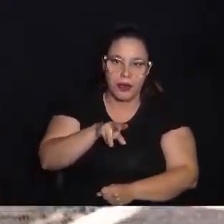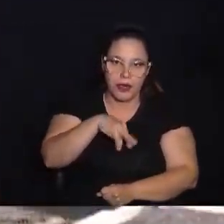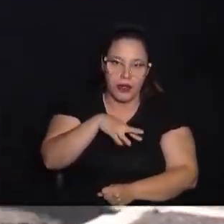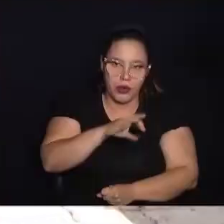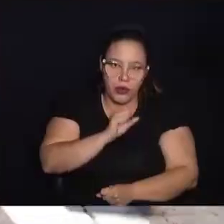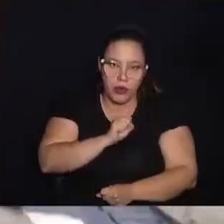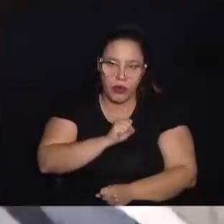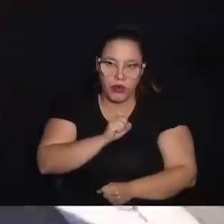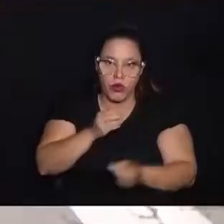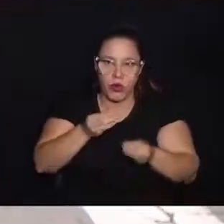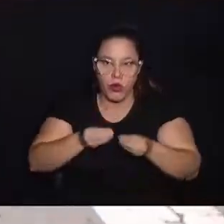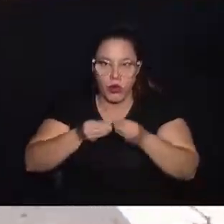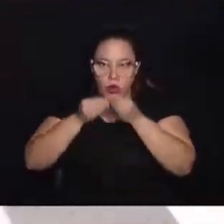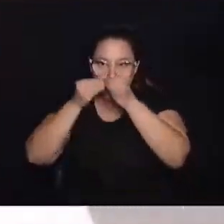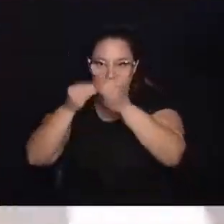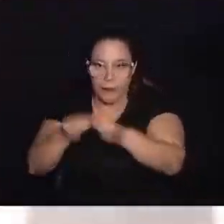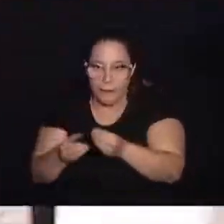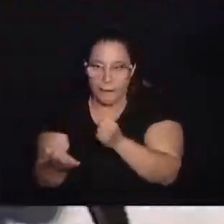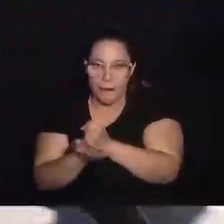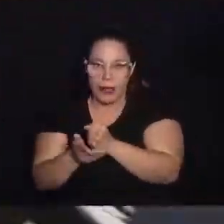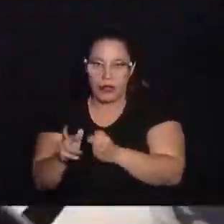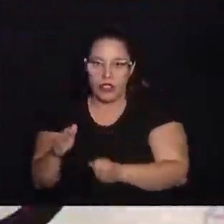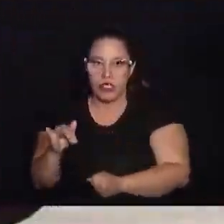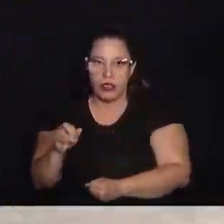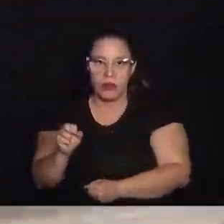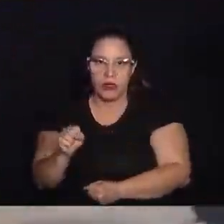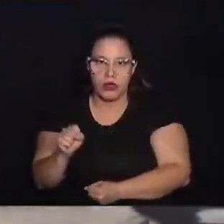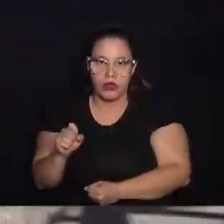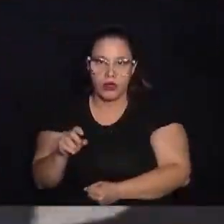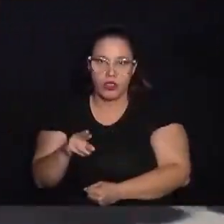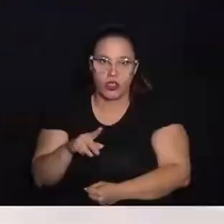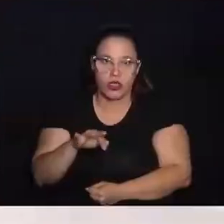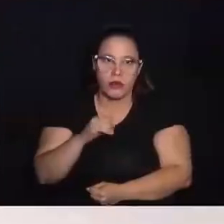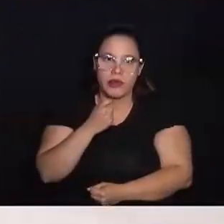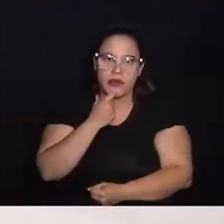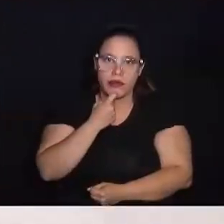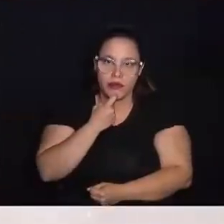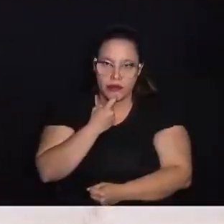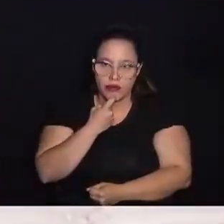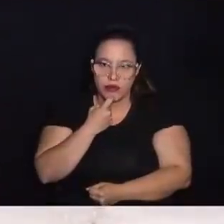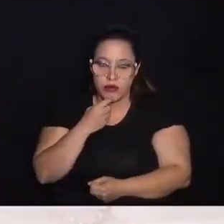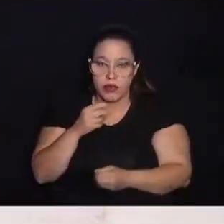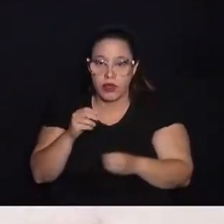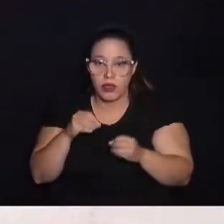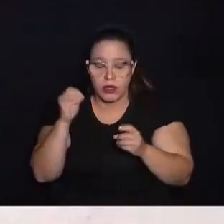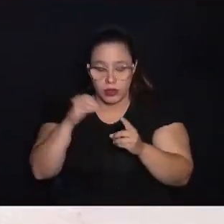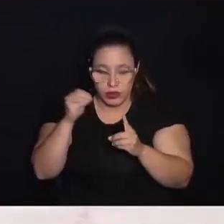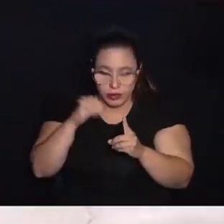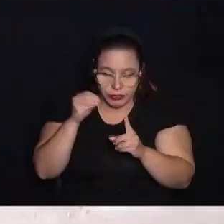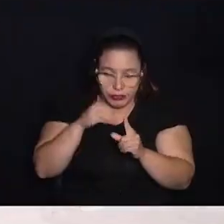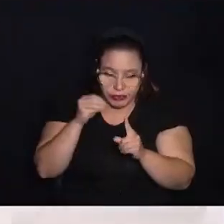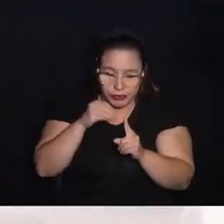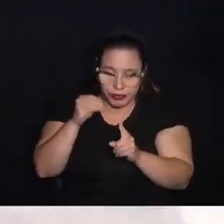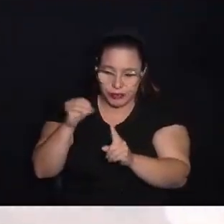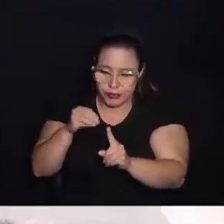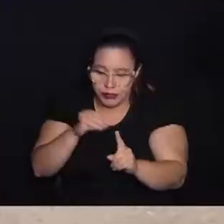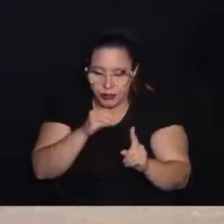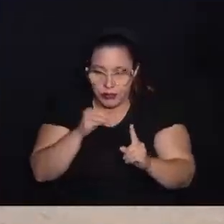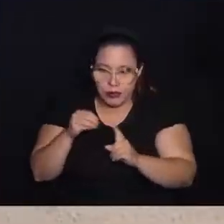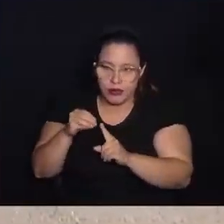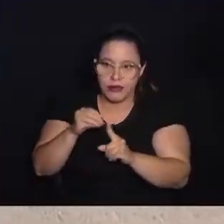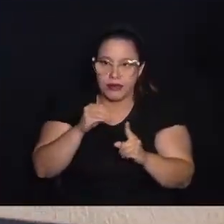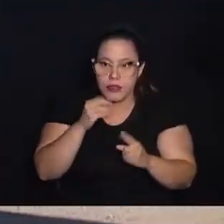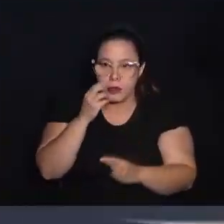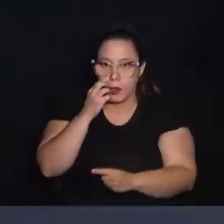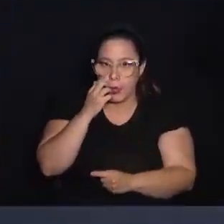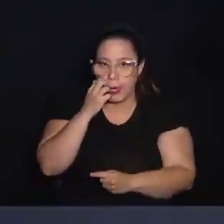encaminhado ao banco de alimentos de Campinas com destinação a população em abilidade do município o